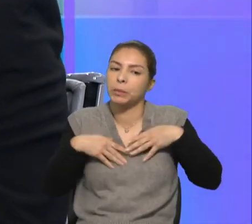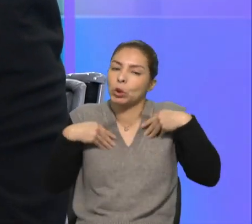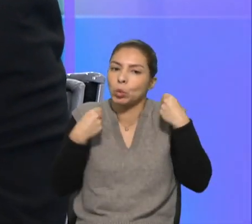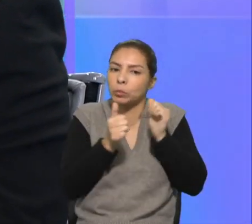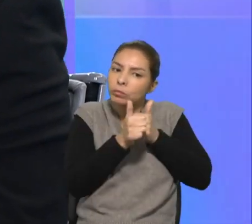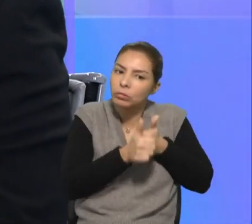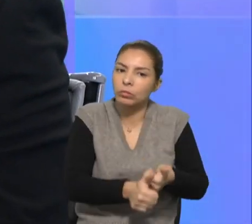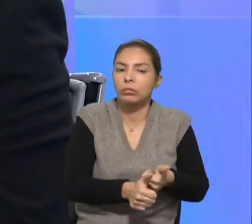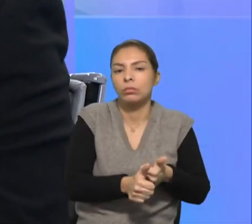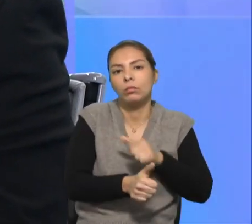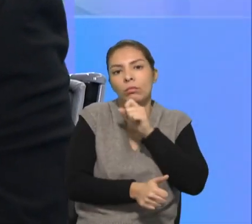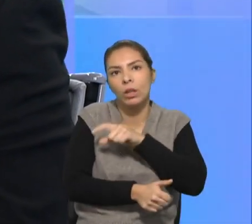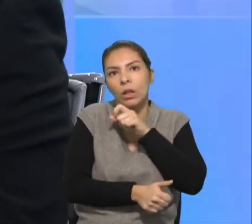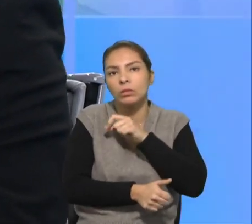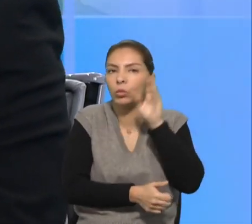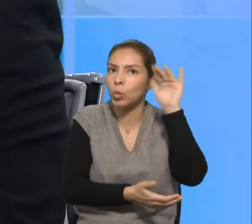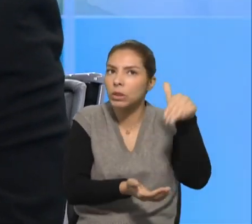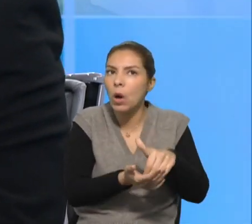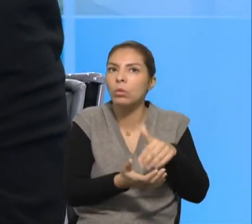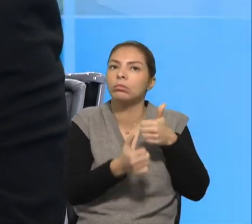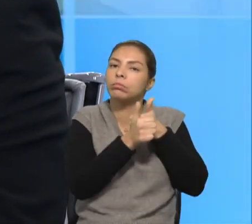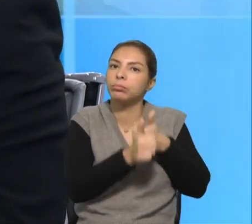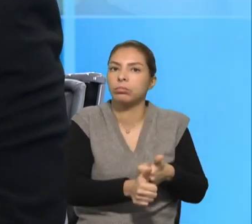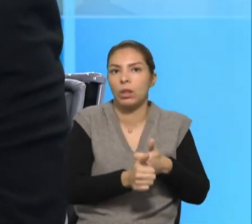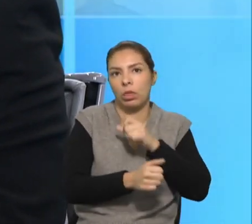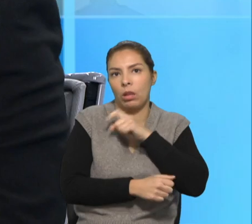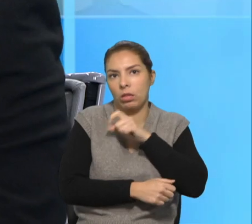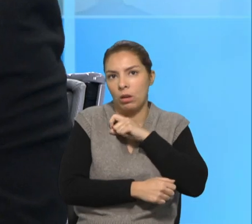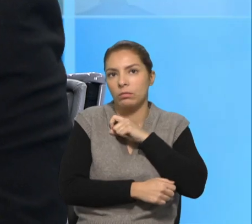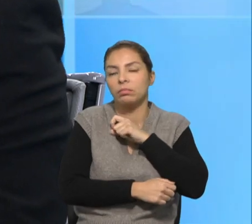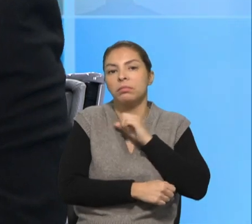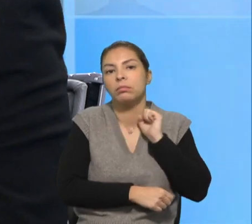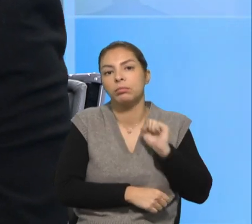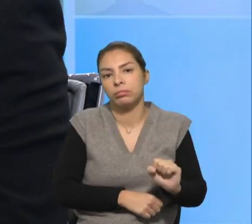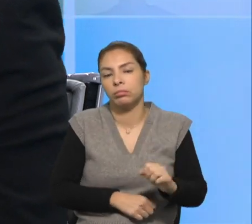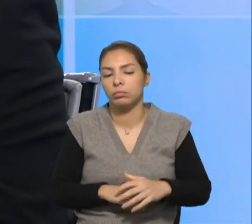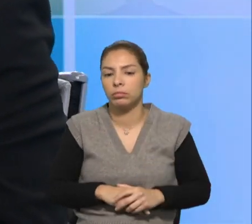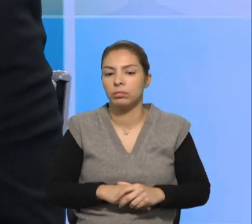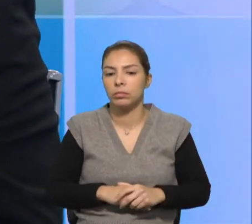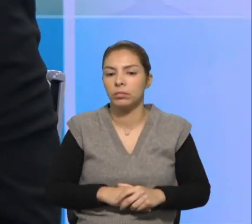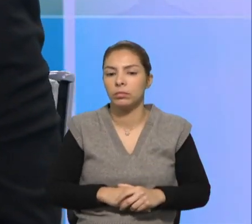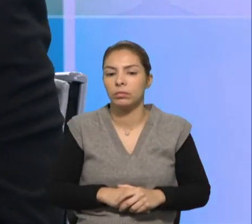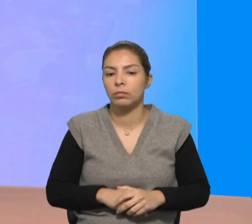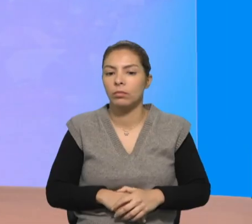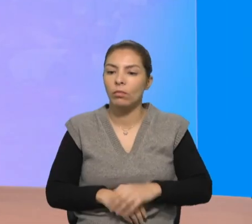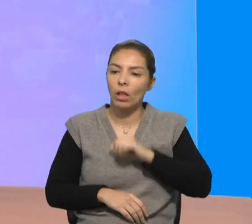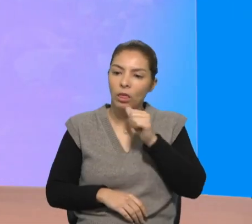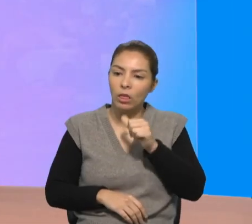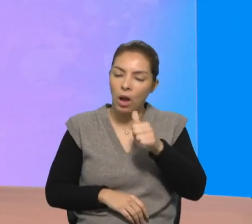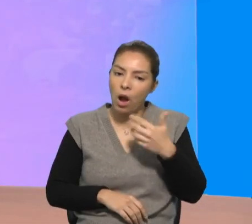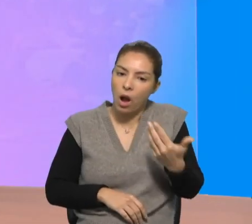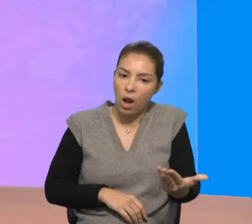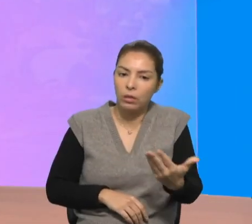depois assumirmos algumas conclusões e concretizações deste mesmo sínodo nas dioceses. Espera-se a representação de todas as